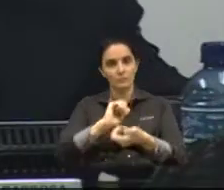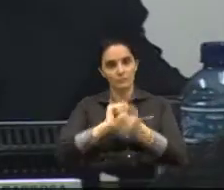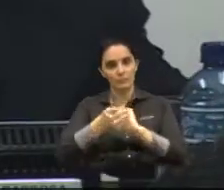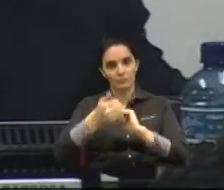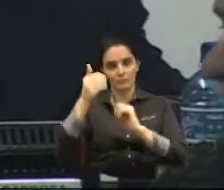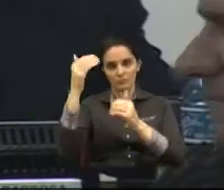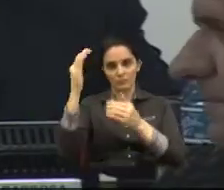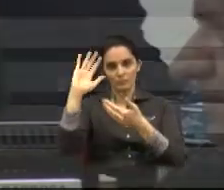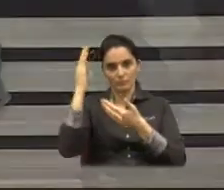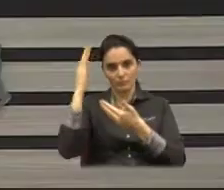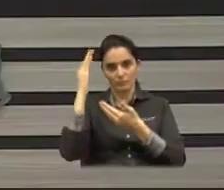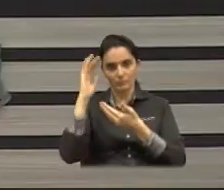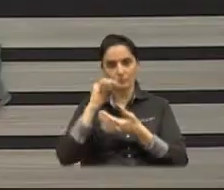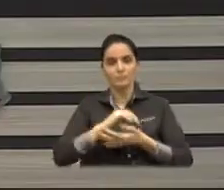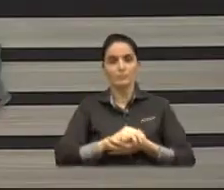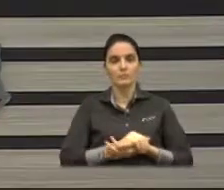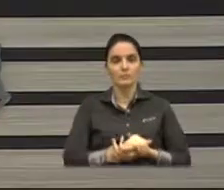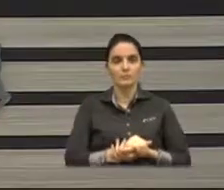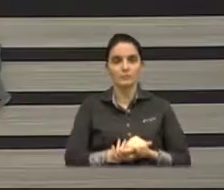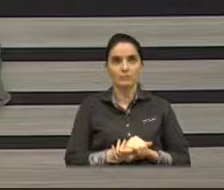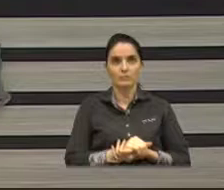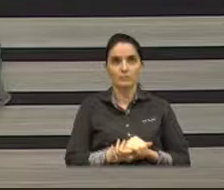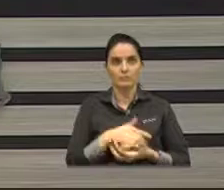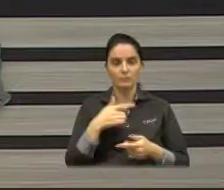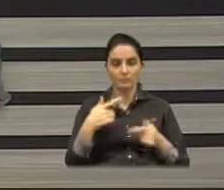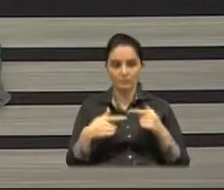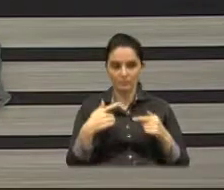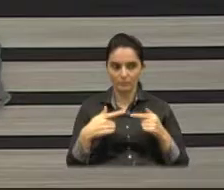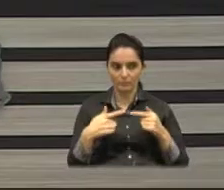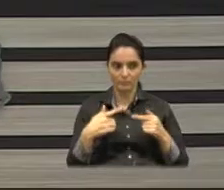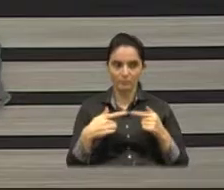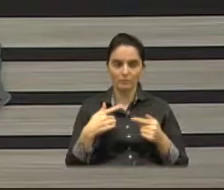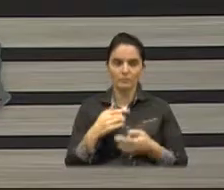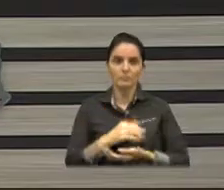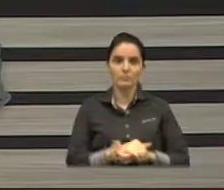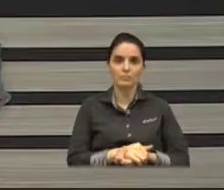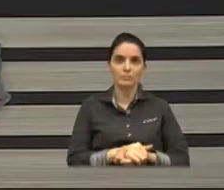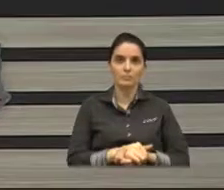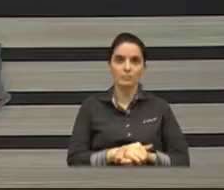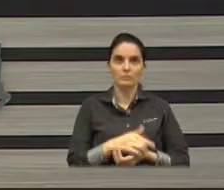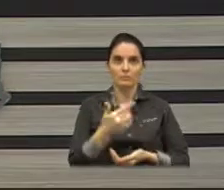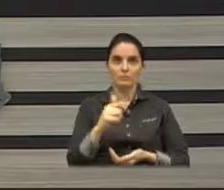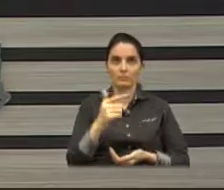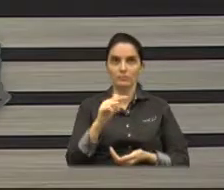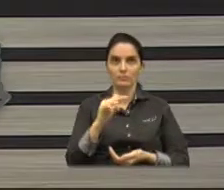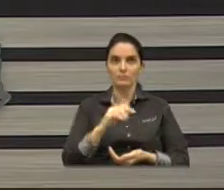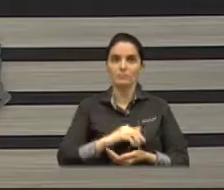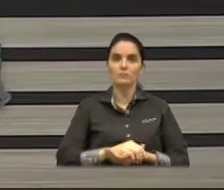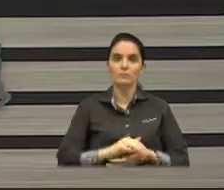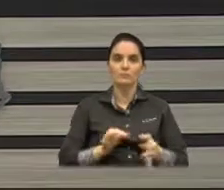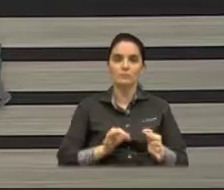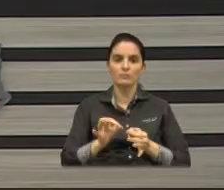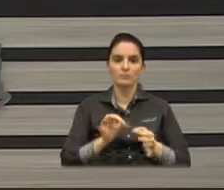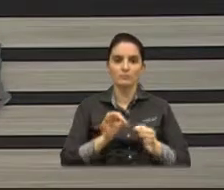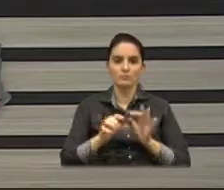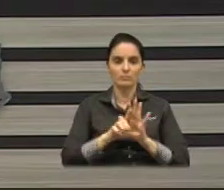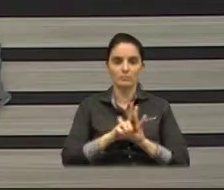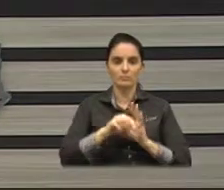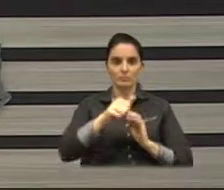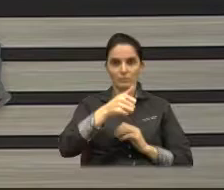parabéns. O projeto continua em discussão. Não havendo o projeto de lei